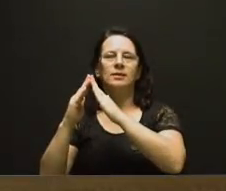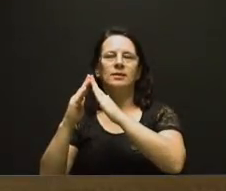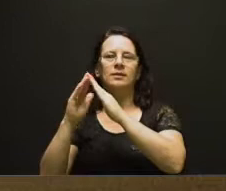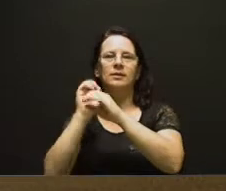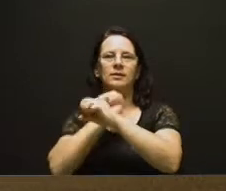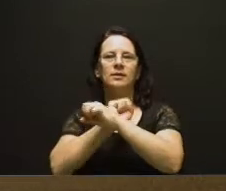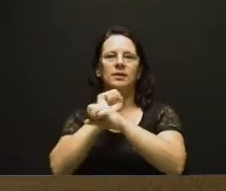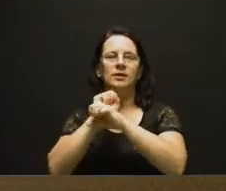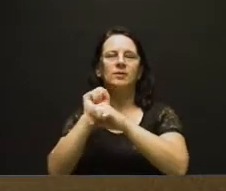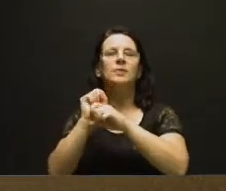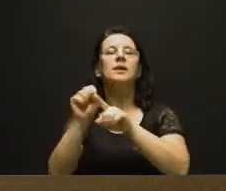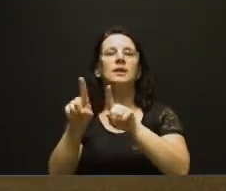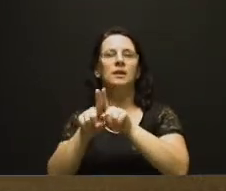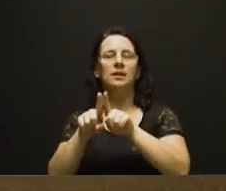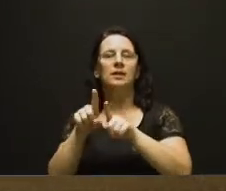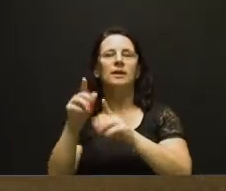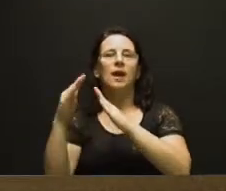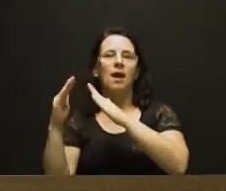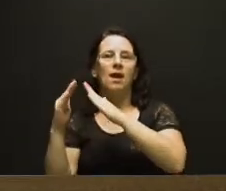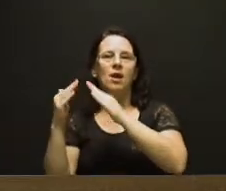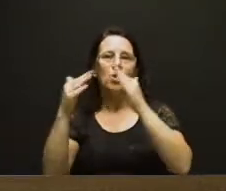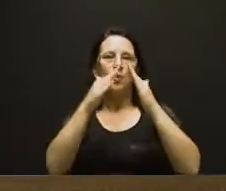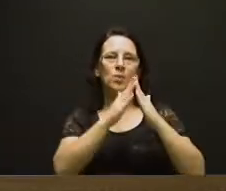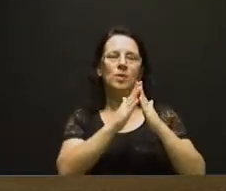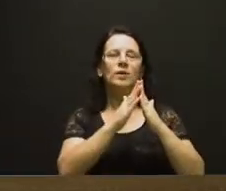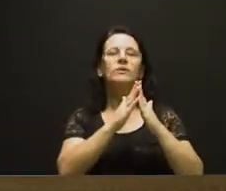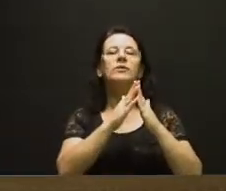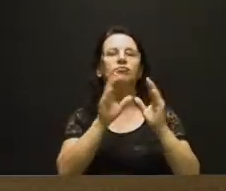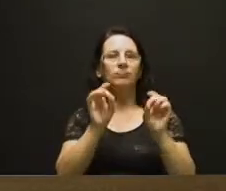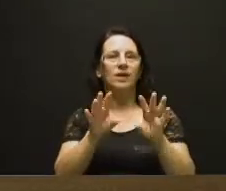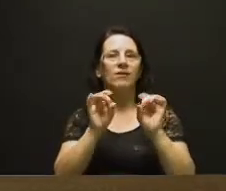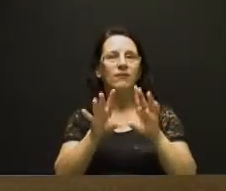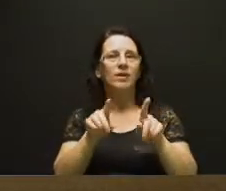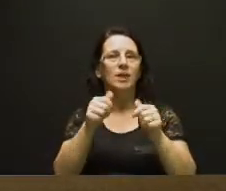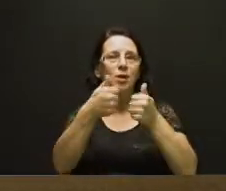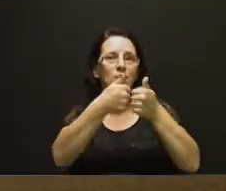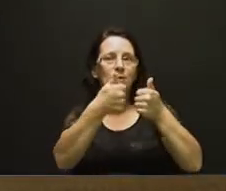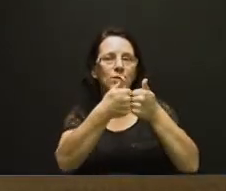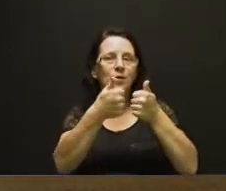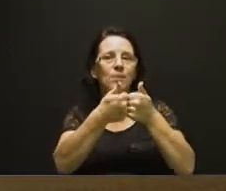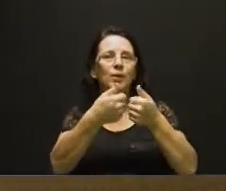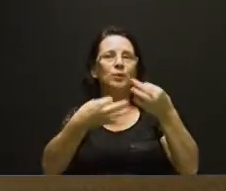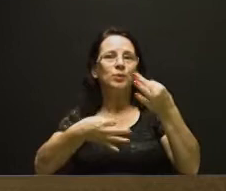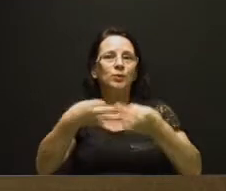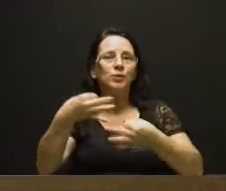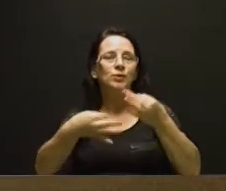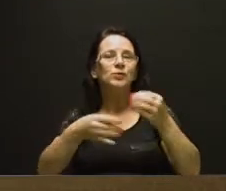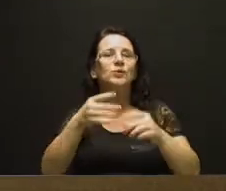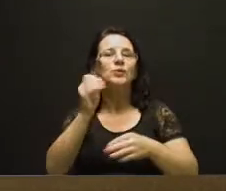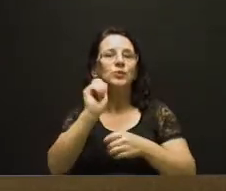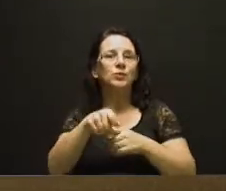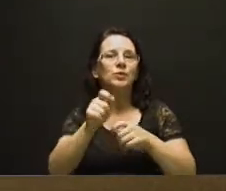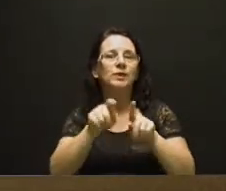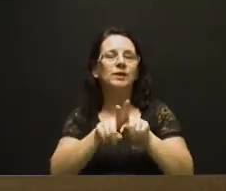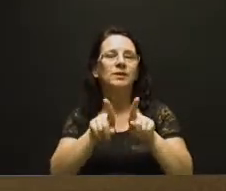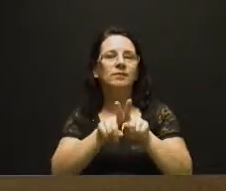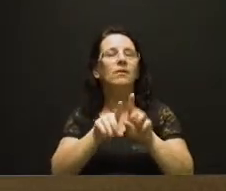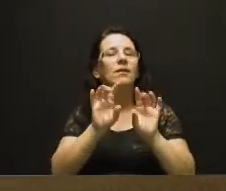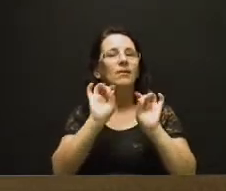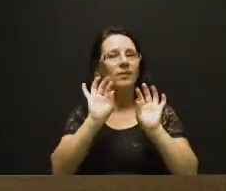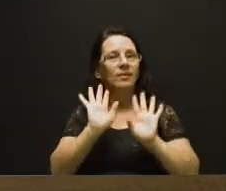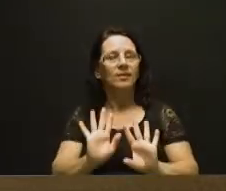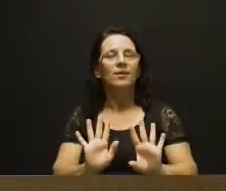desapropriá la no meio um instrumento jurídico para nós deixarmos perto a actividade da casa com esse fim específico